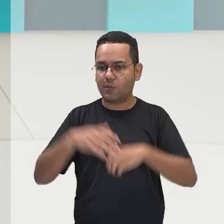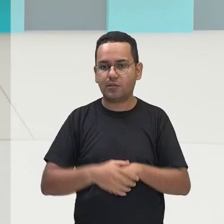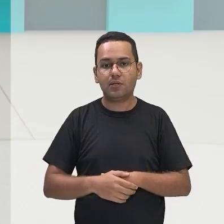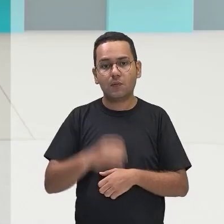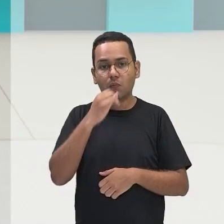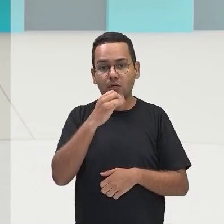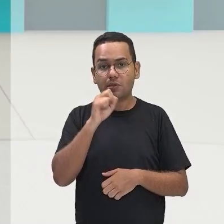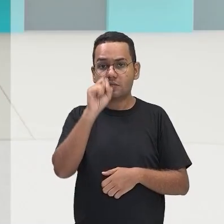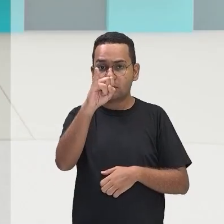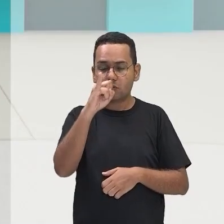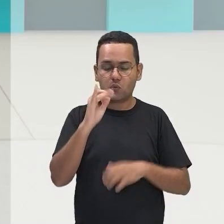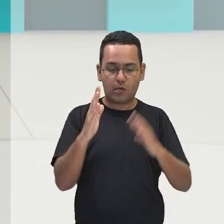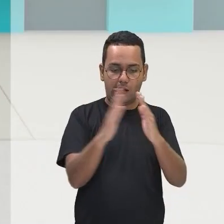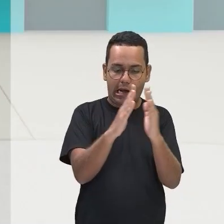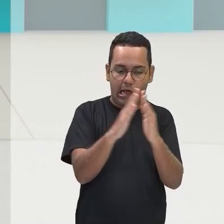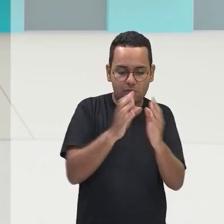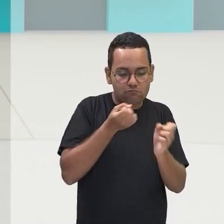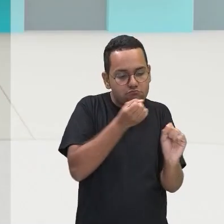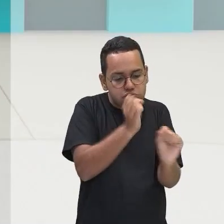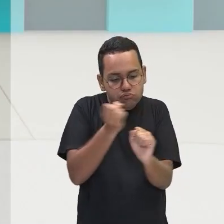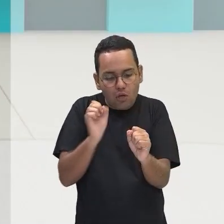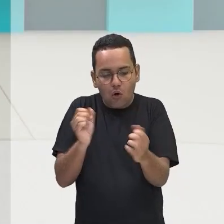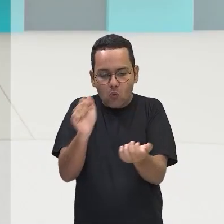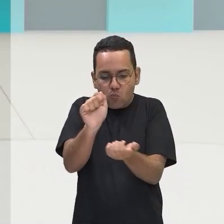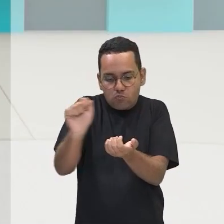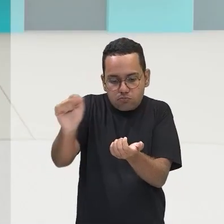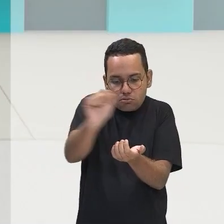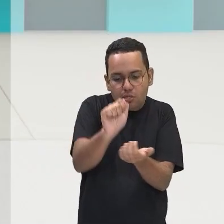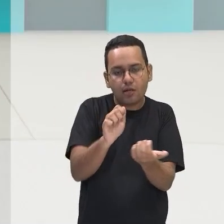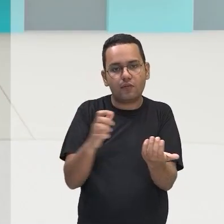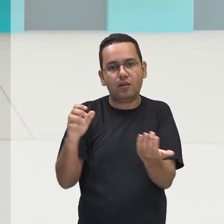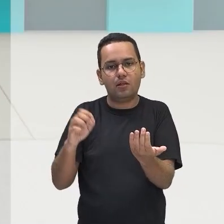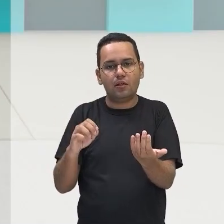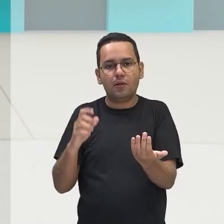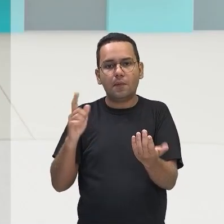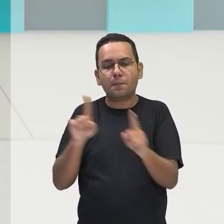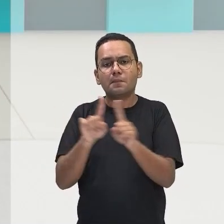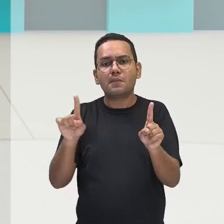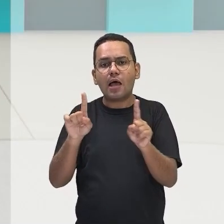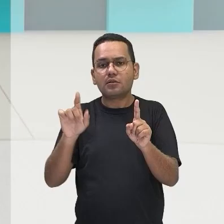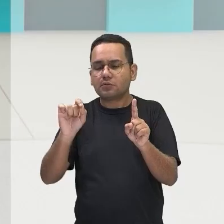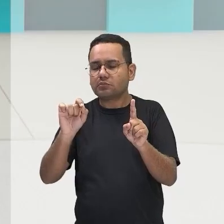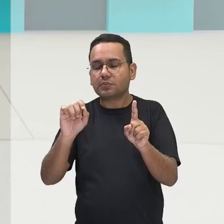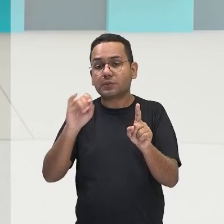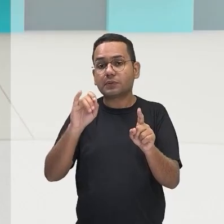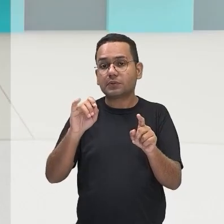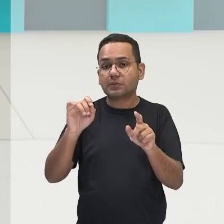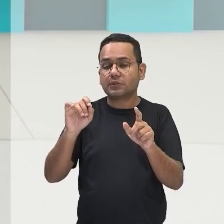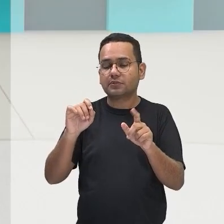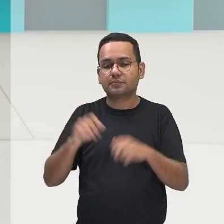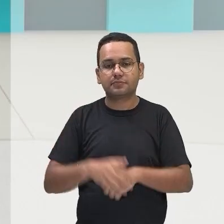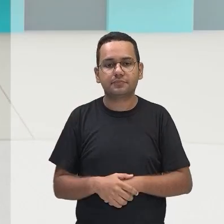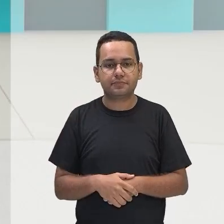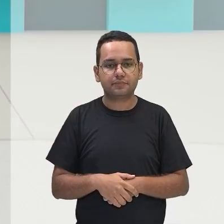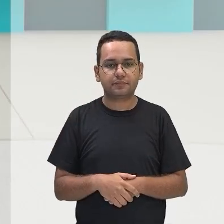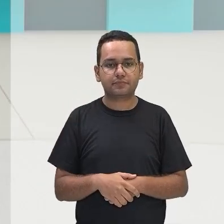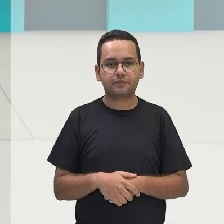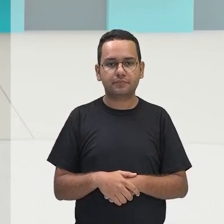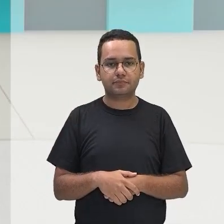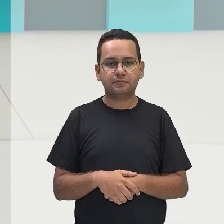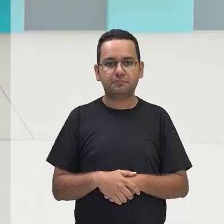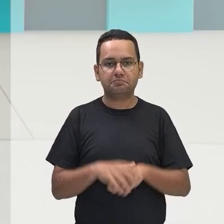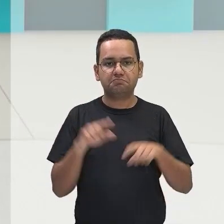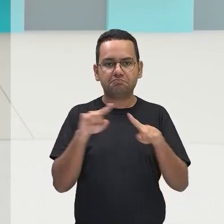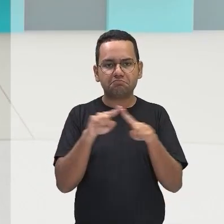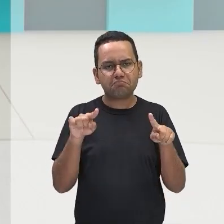louça, varrer uma casa, né, sentar e ficar aí, ó, no controle, isso é uma atividade física, só que você não vai ter resultados aí